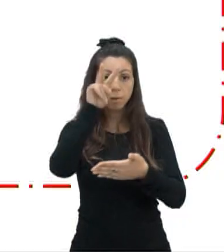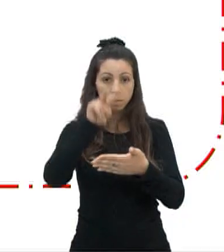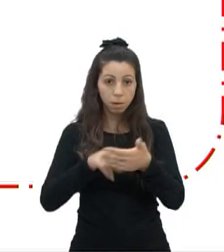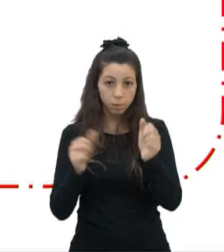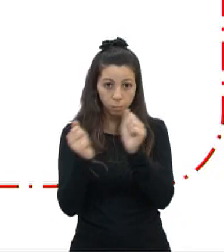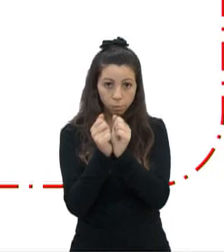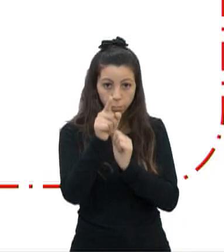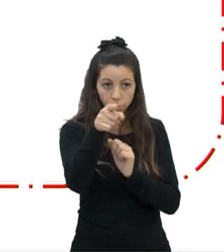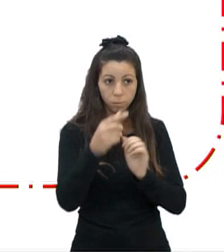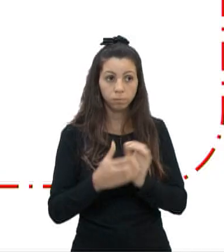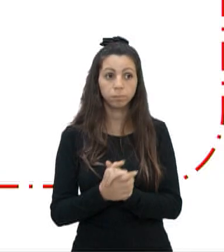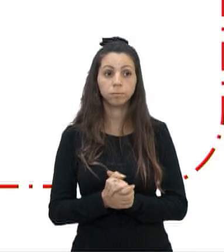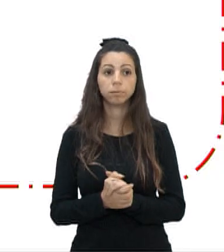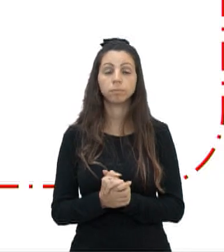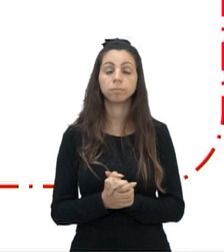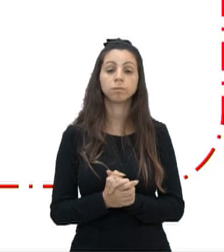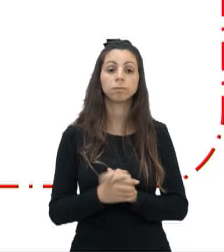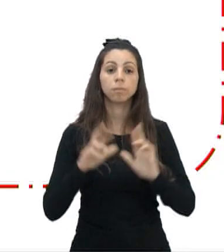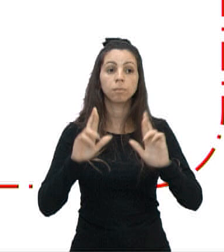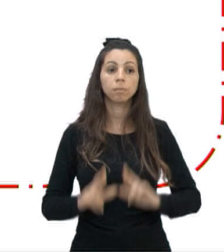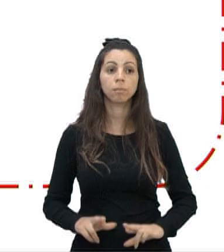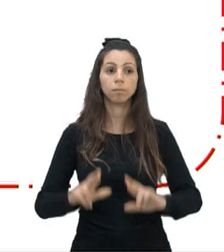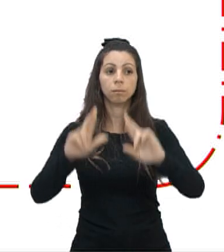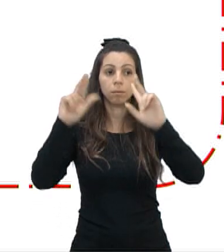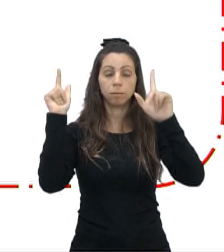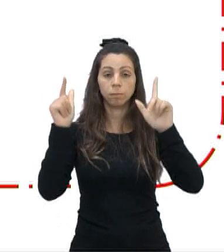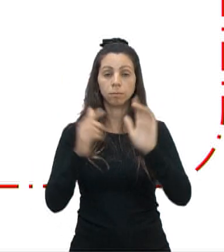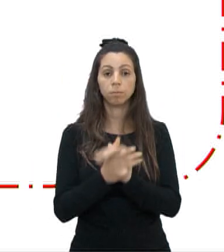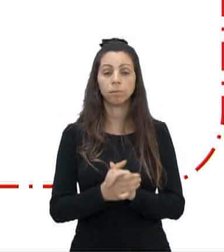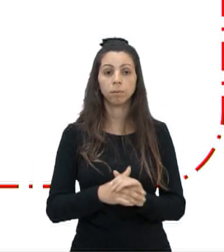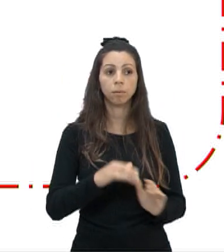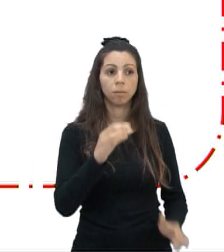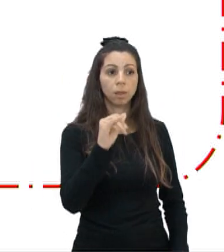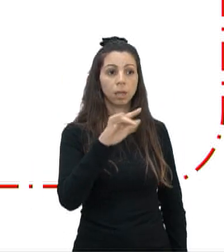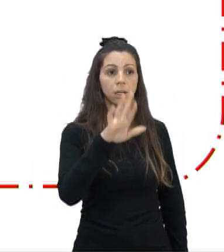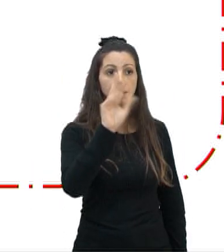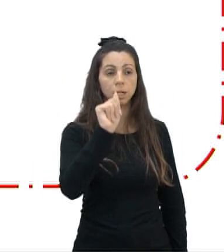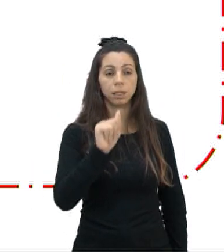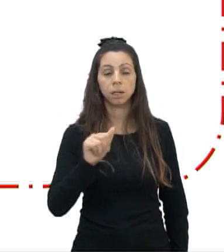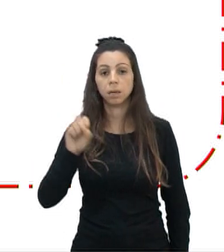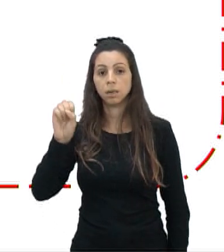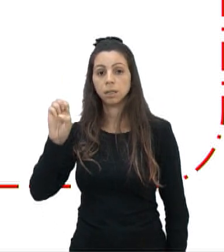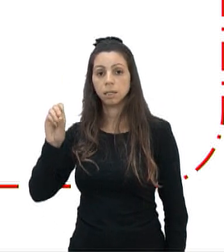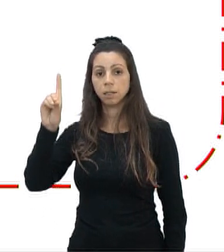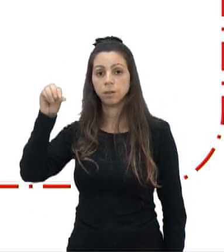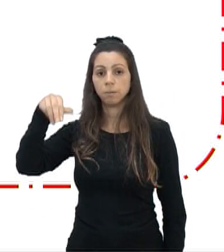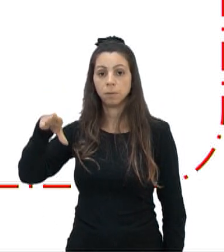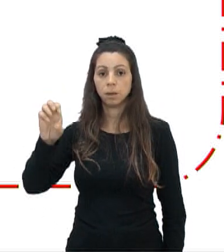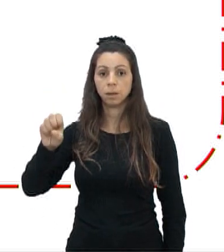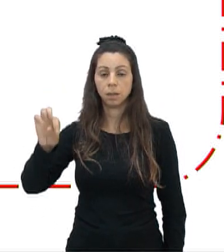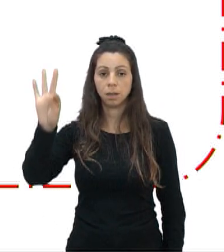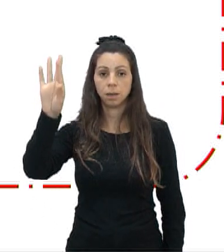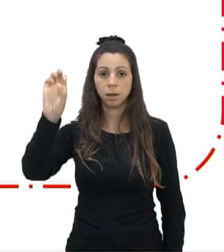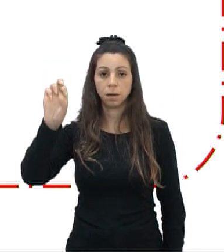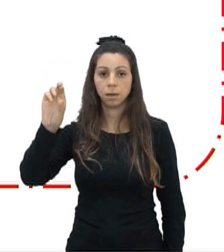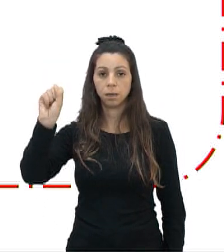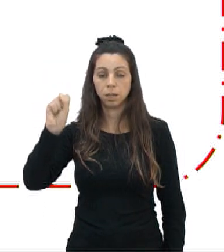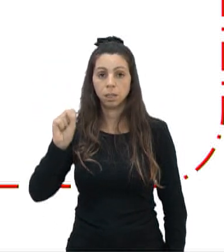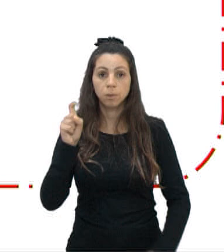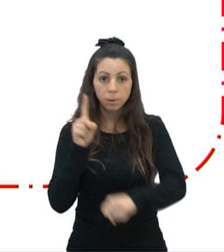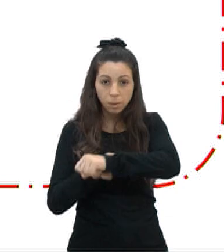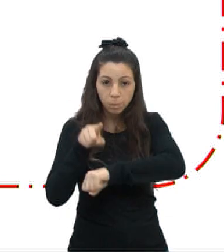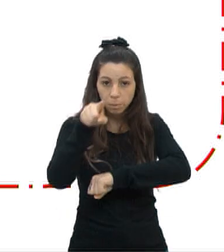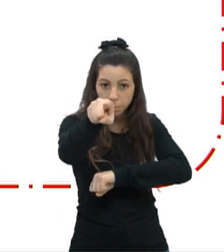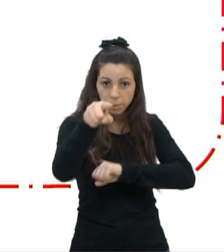para você. Qual é a diferença entre escudos cristalinos e bacias sedimentares? O tempo está correndo,